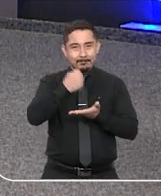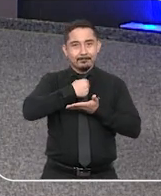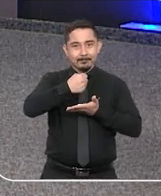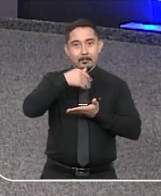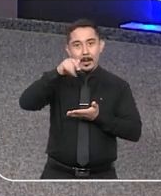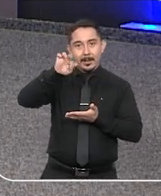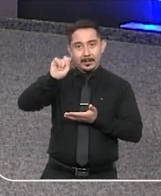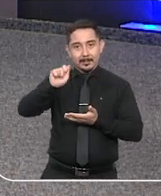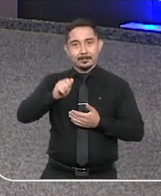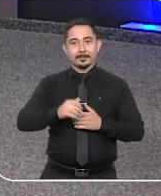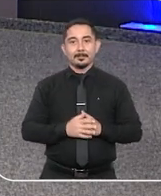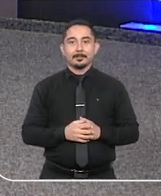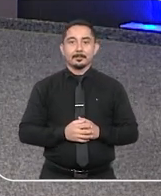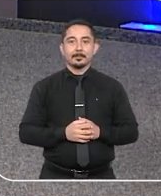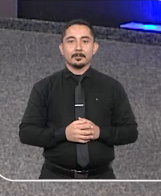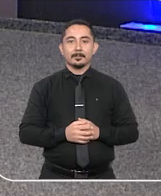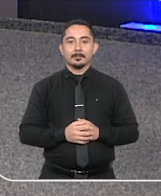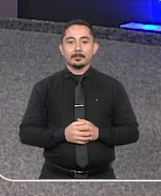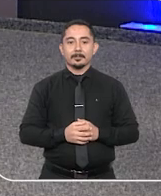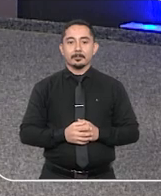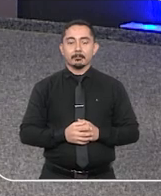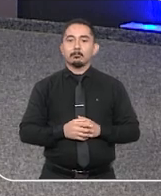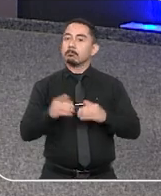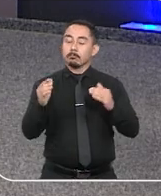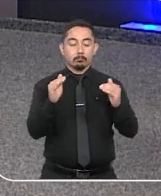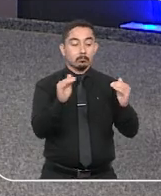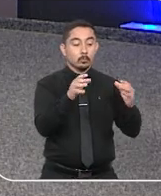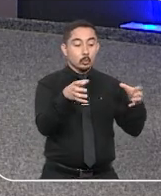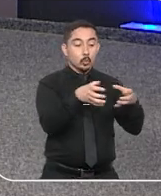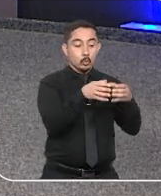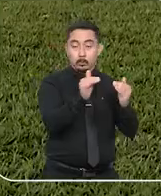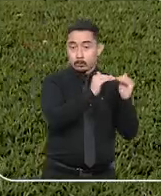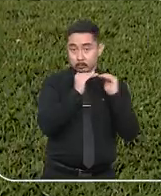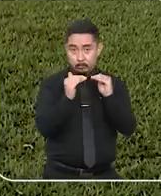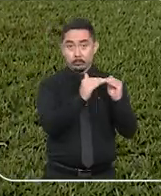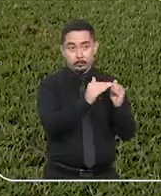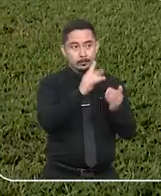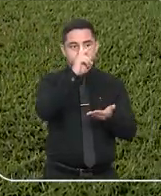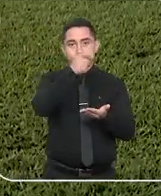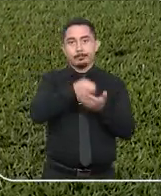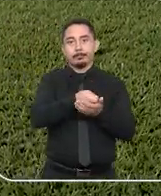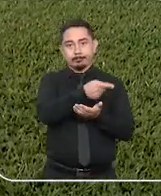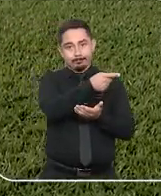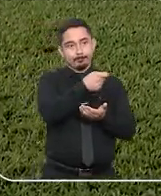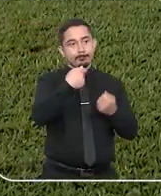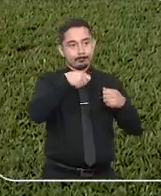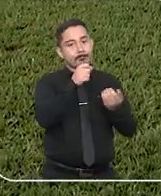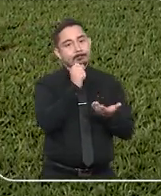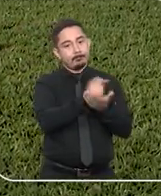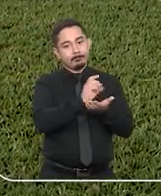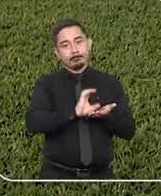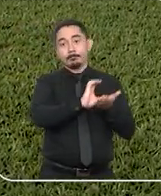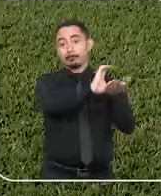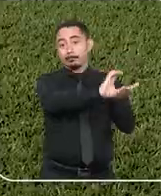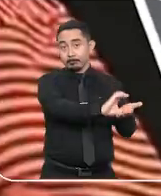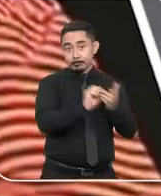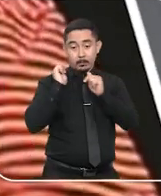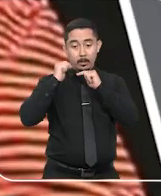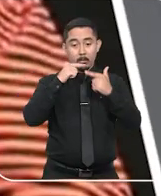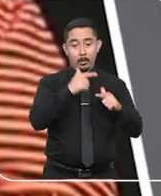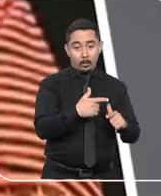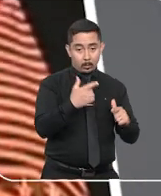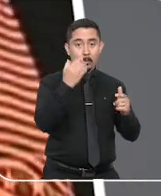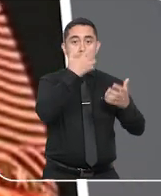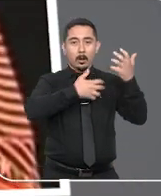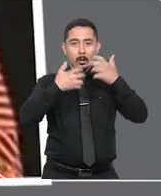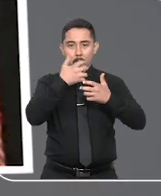na reportagem de Marina Campos. Por unanimidade, o colegiado confirmou indenização em favor dos herdeiros